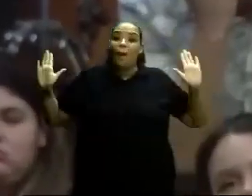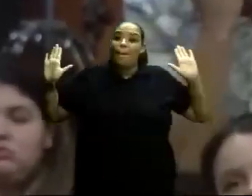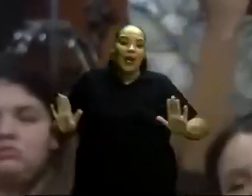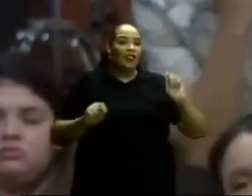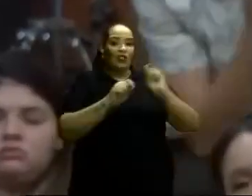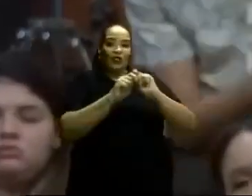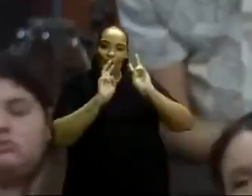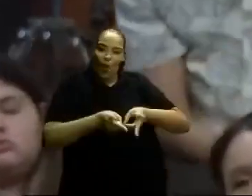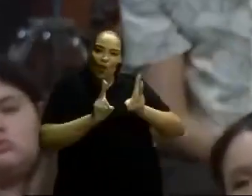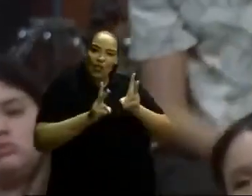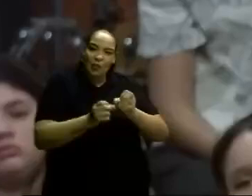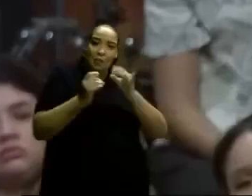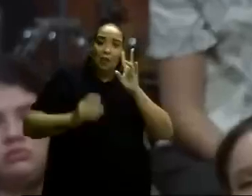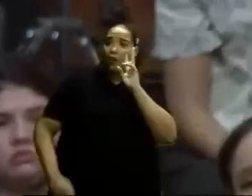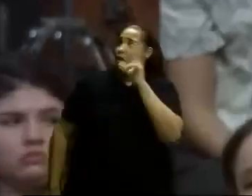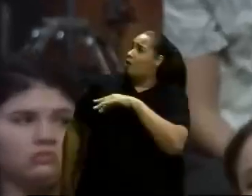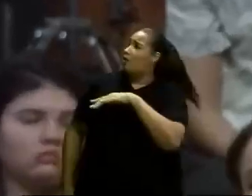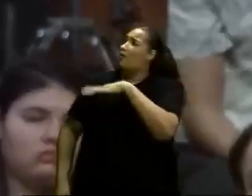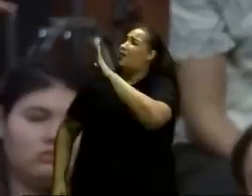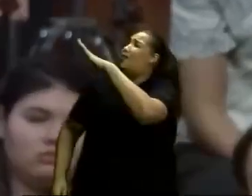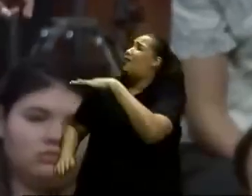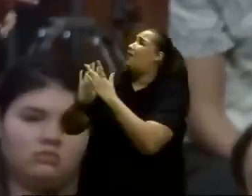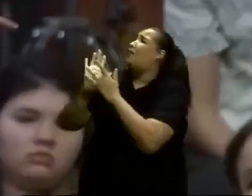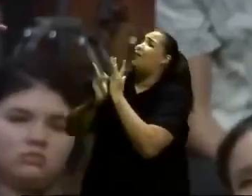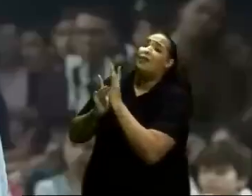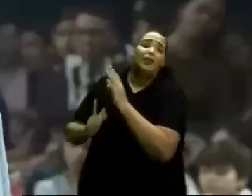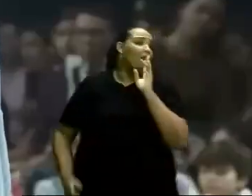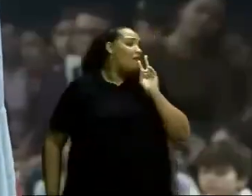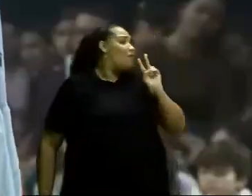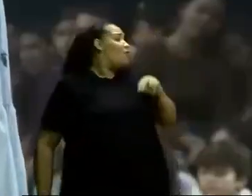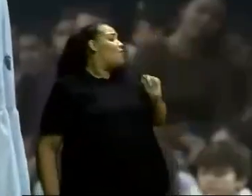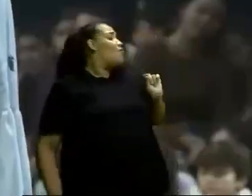E o texto diz que o ladrão olhou para ele e disse: Senhor,